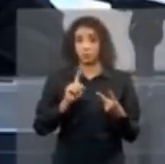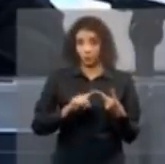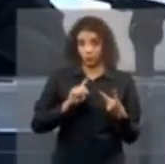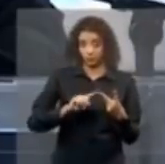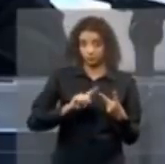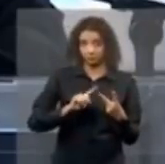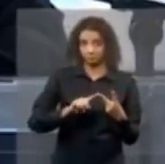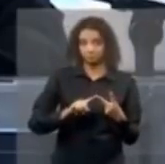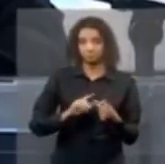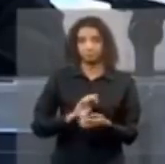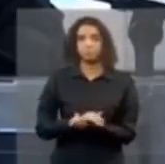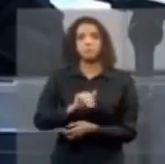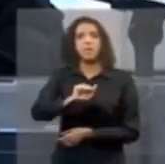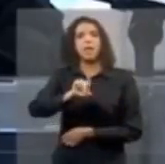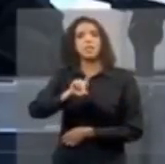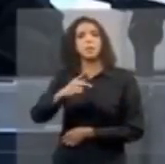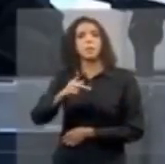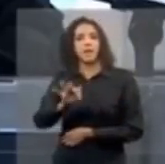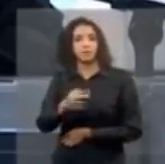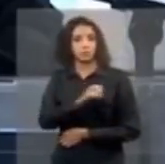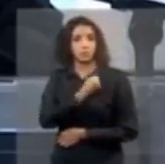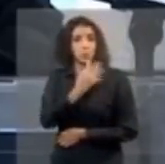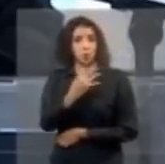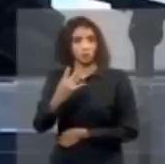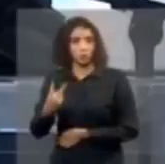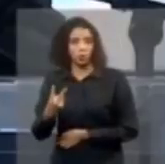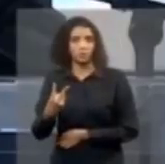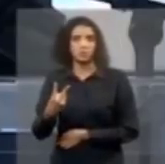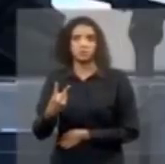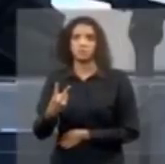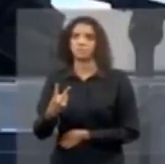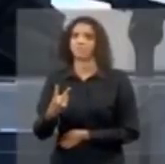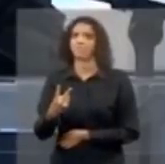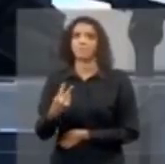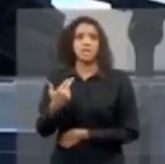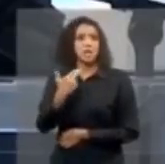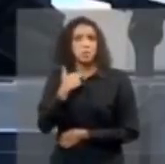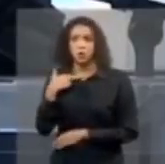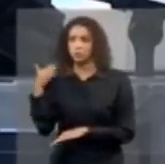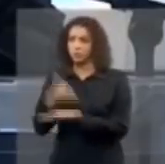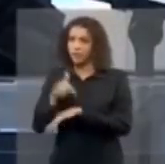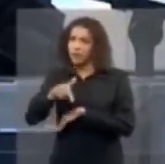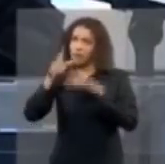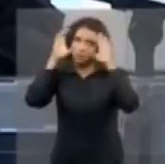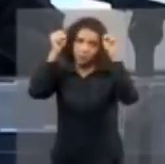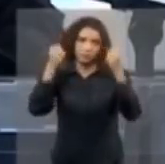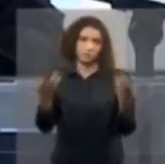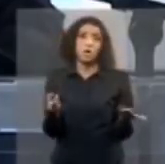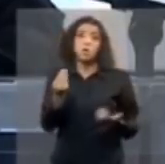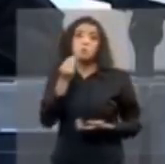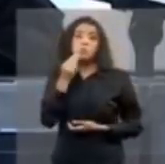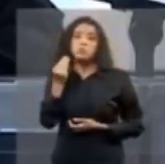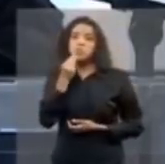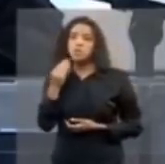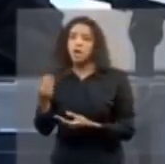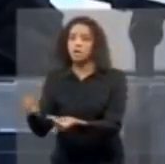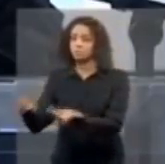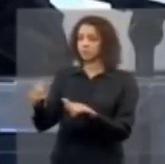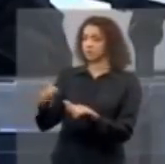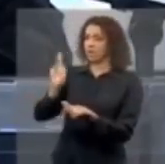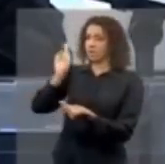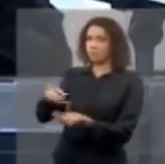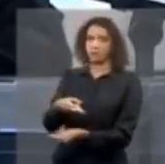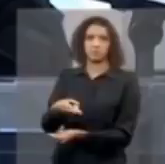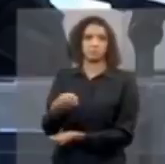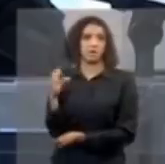colocação. A DPF 442 sequer deveria ser aqui processada. Deveria ter sido indeferida de